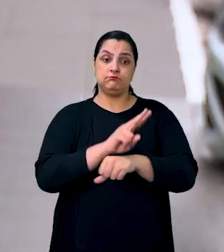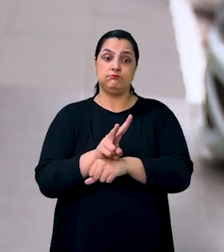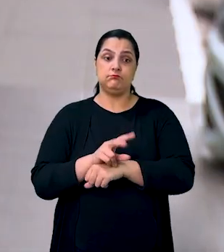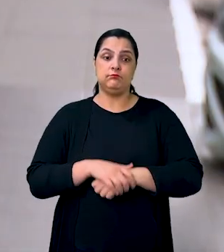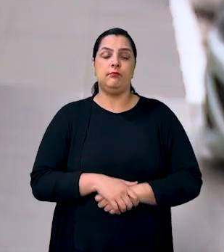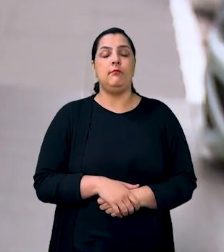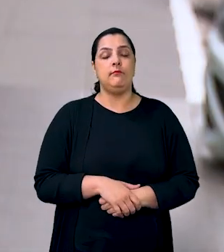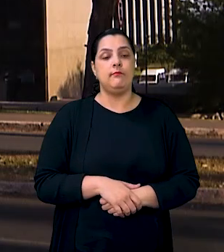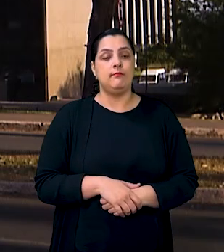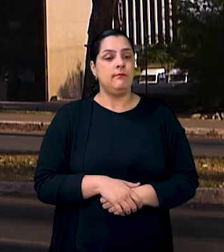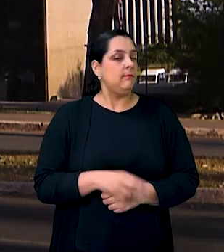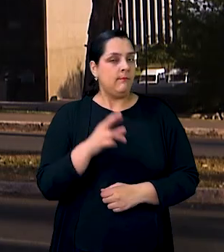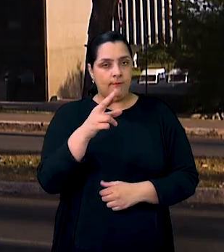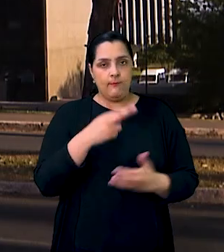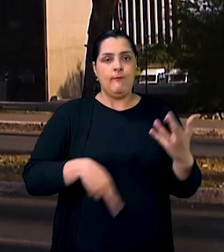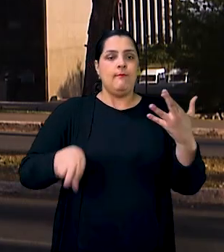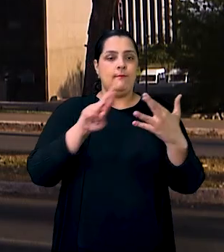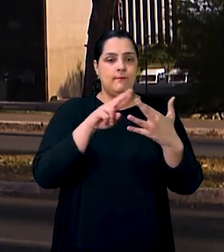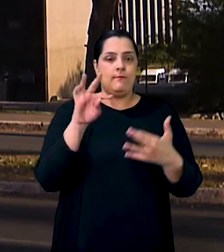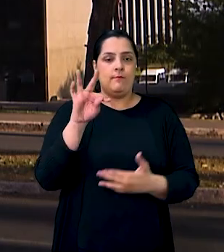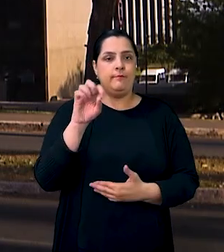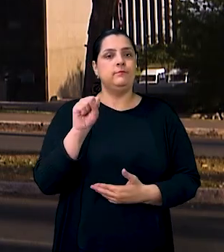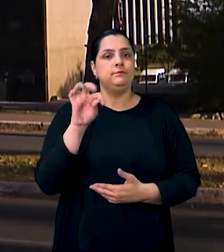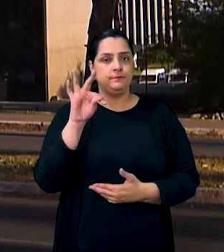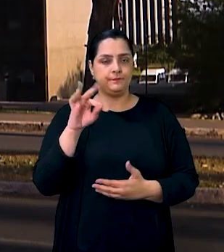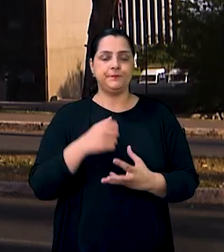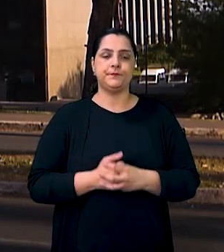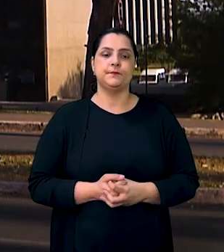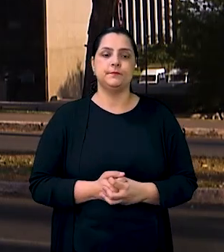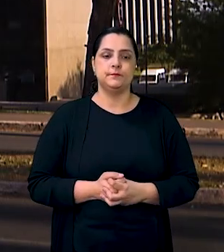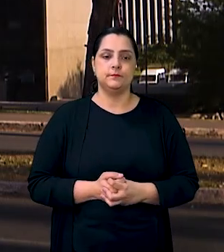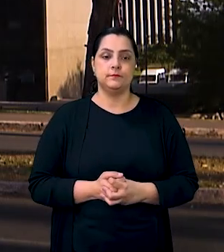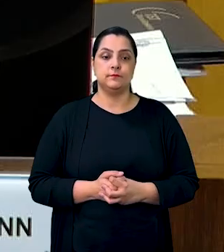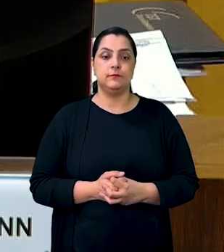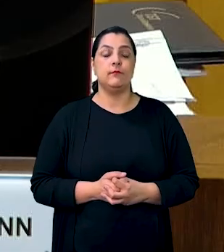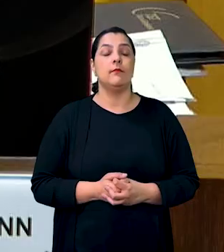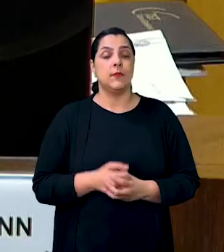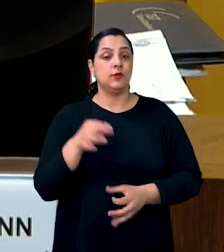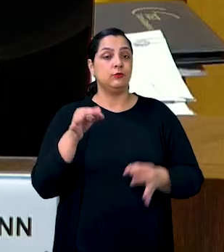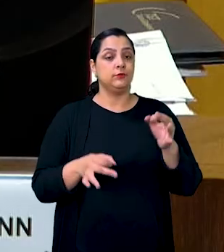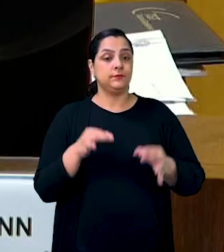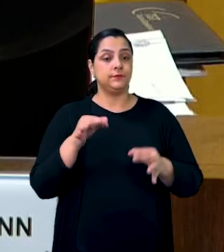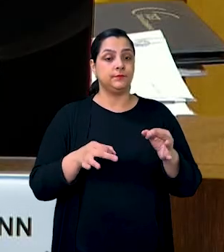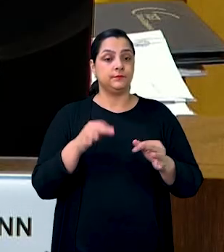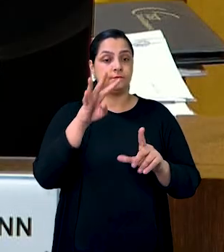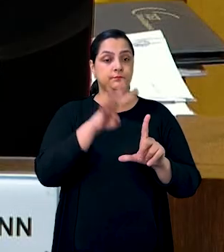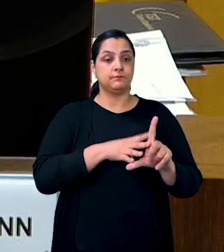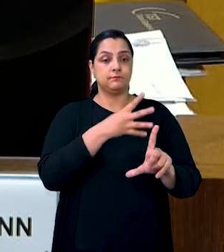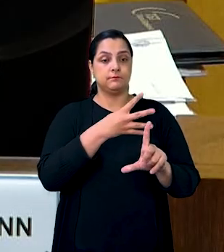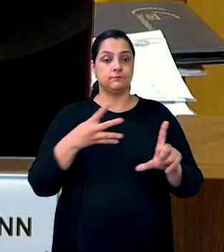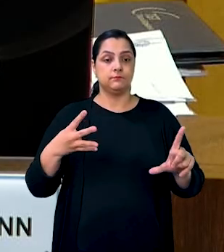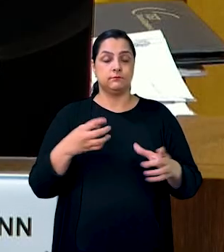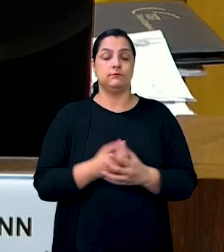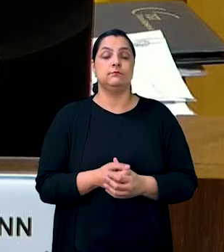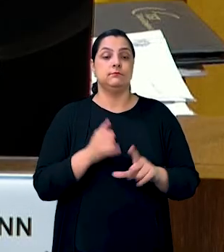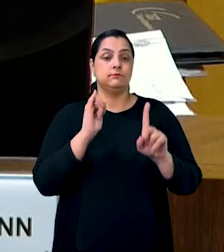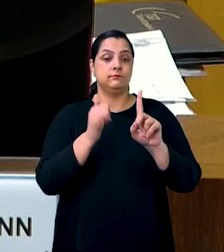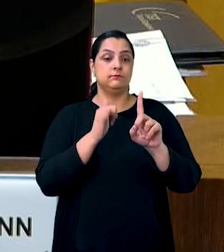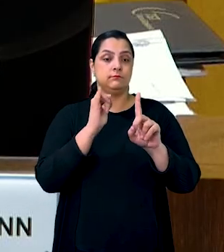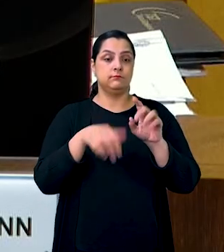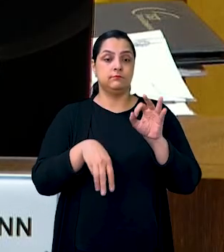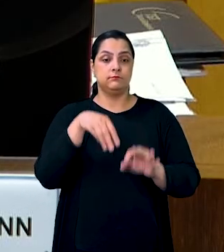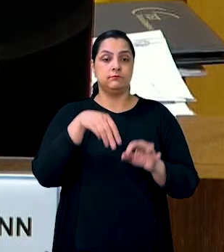câmeras de vigilância. A balconista recorreu ao Tribunal Superior do Trabalho. O caso foi julgado em planilha, sob